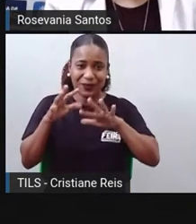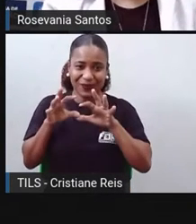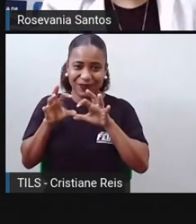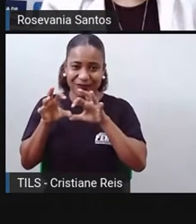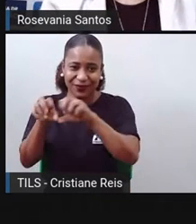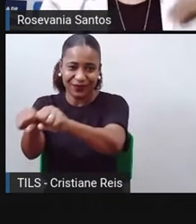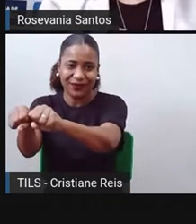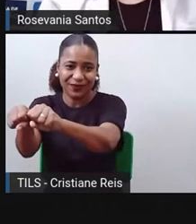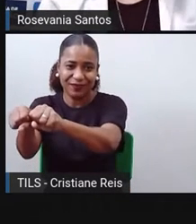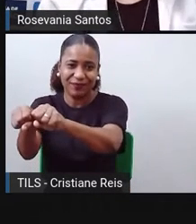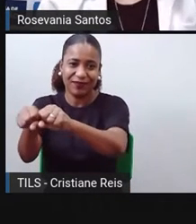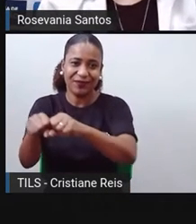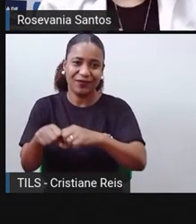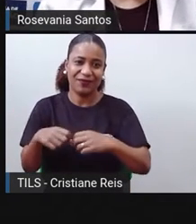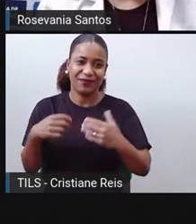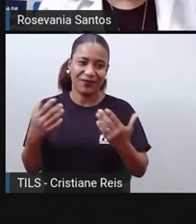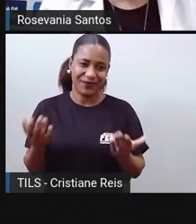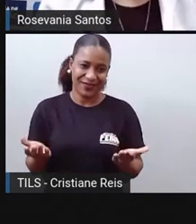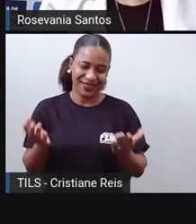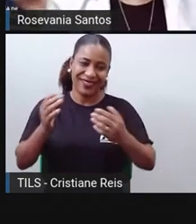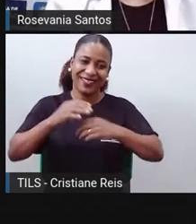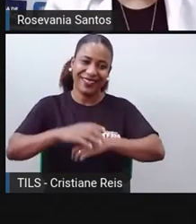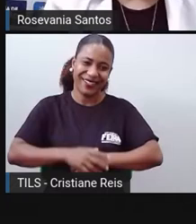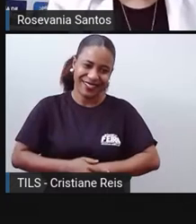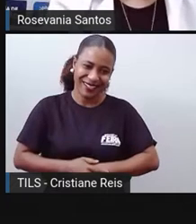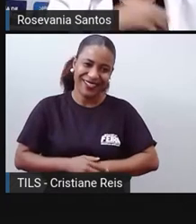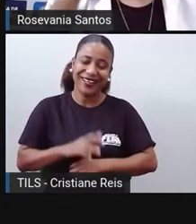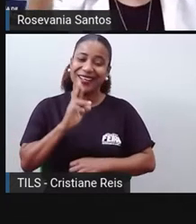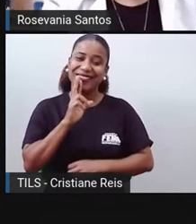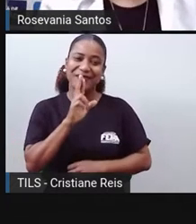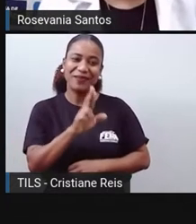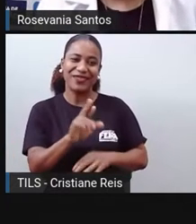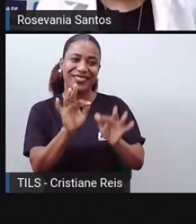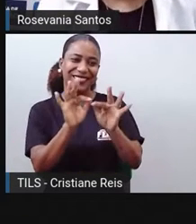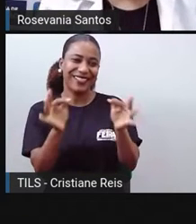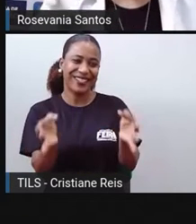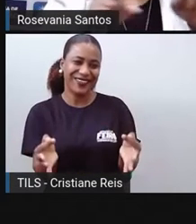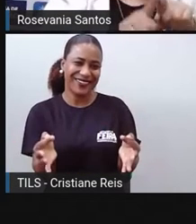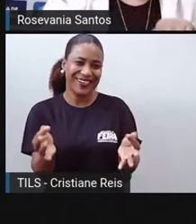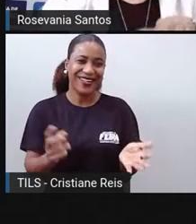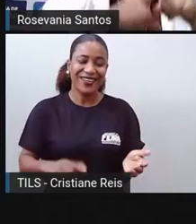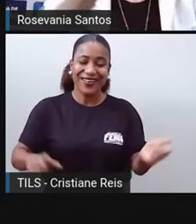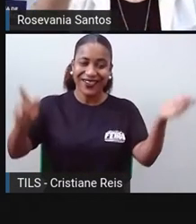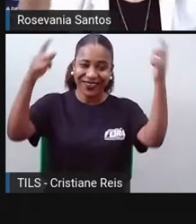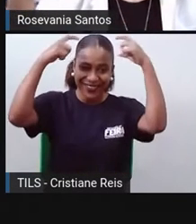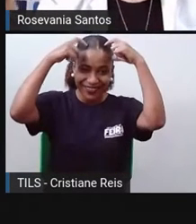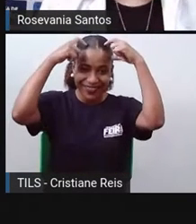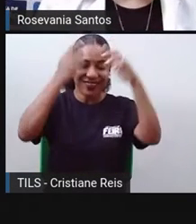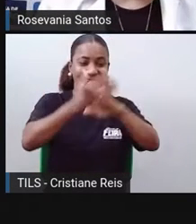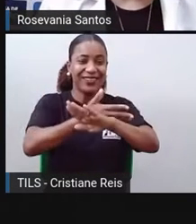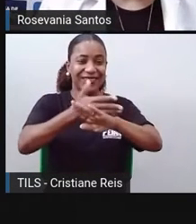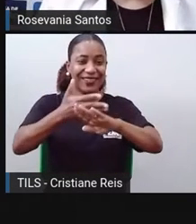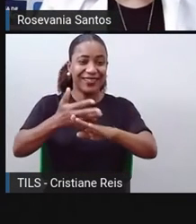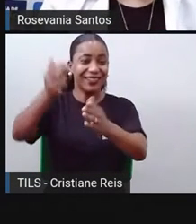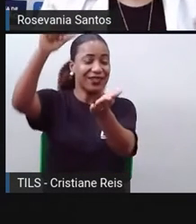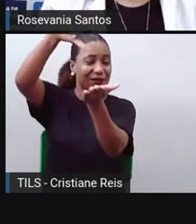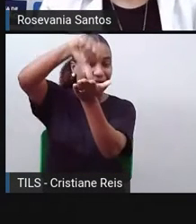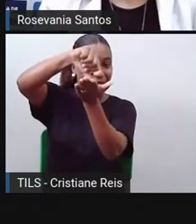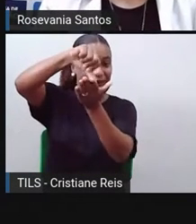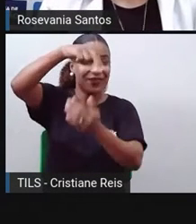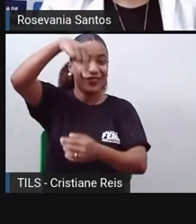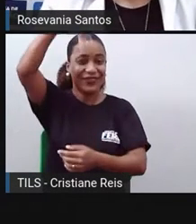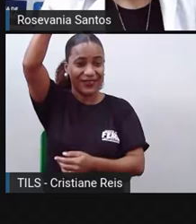urso polar ele está no Polo Norte e os pinguins ele está no Polo Sul. Então eles estão em